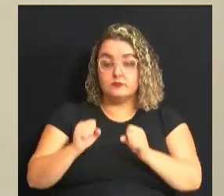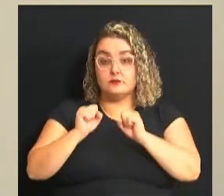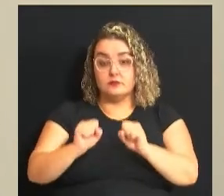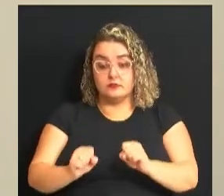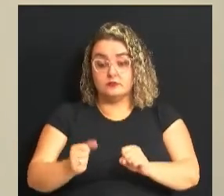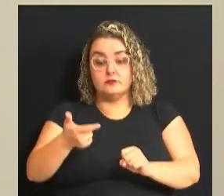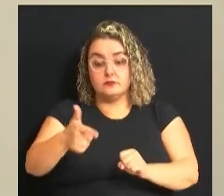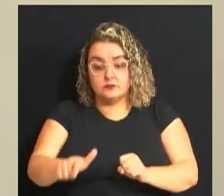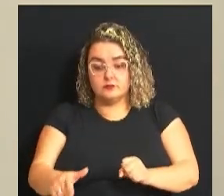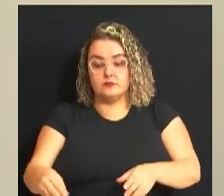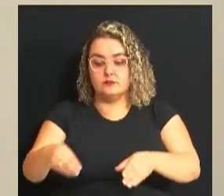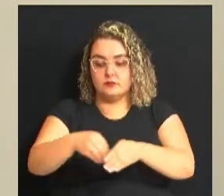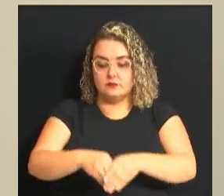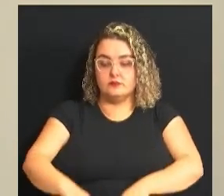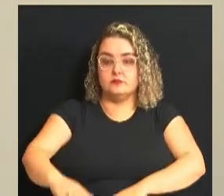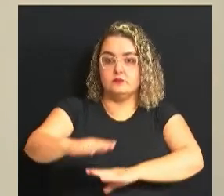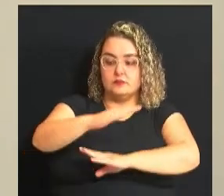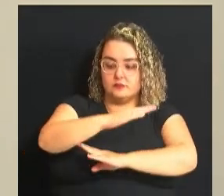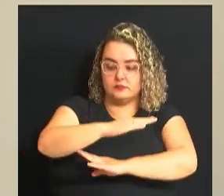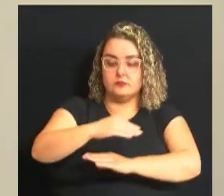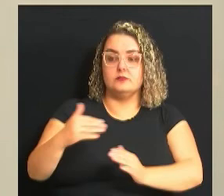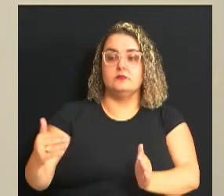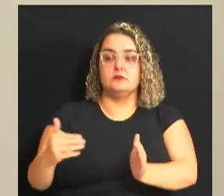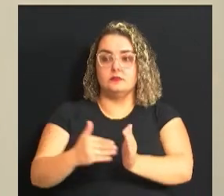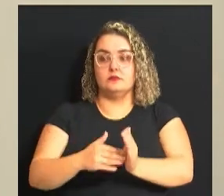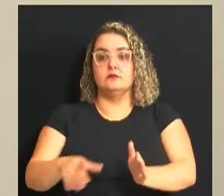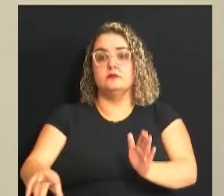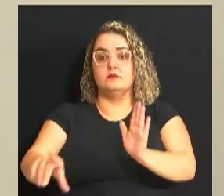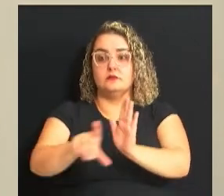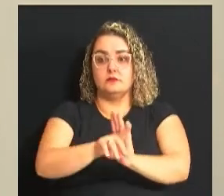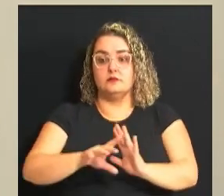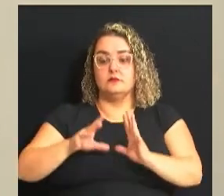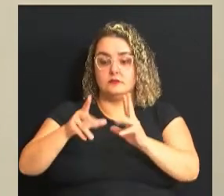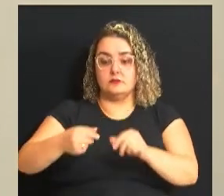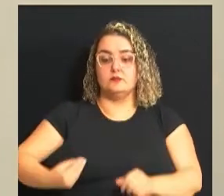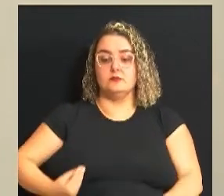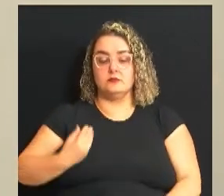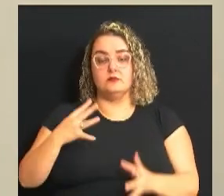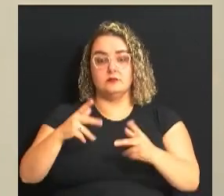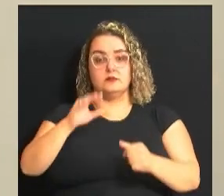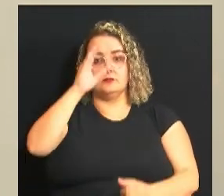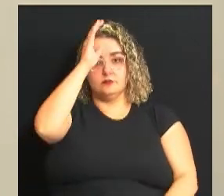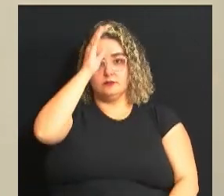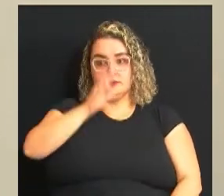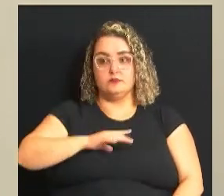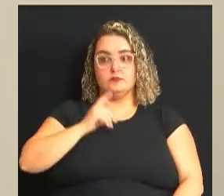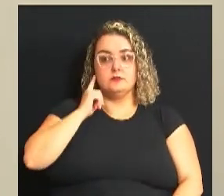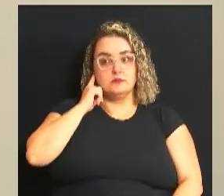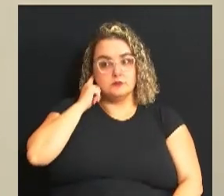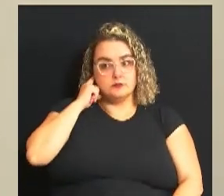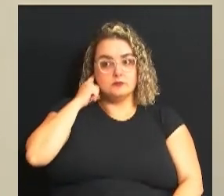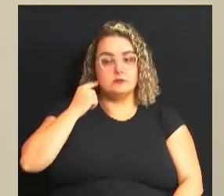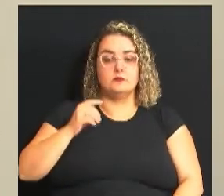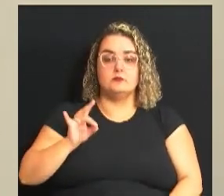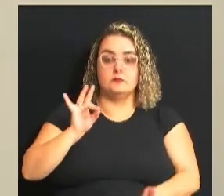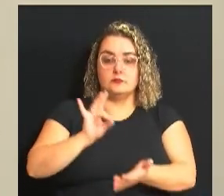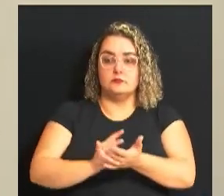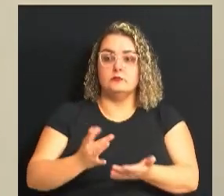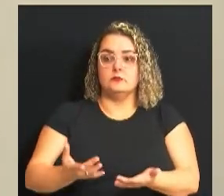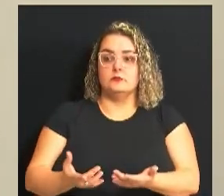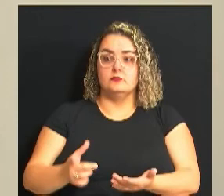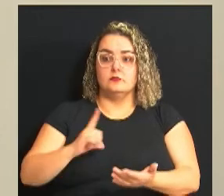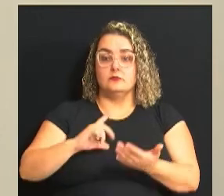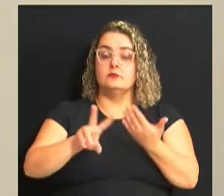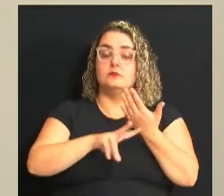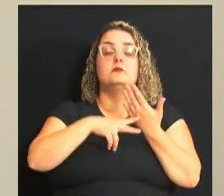continuar dentro da Câmara Municipal, até que seja lei na vida de todos os cidadãos, até que se torne lei e realmente produza efeitos na